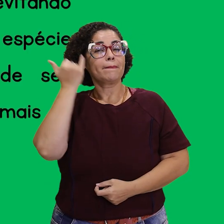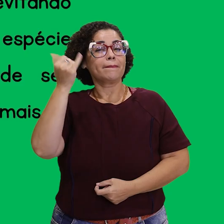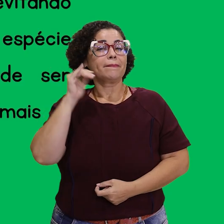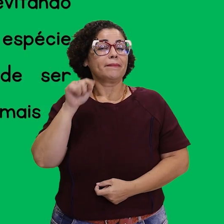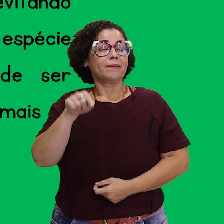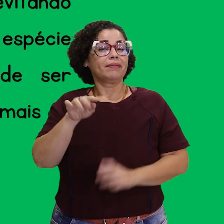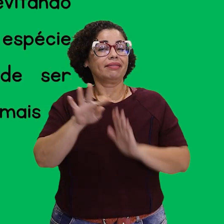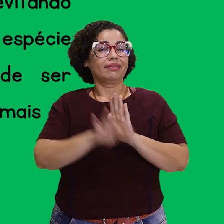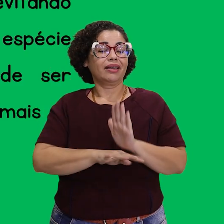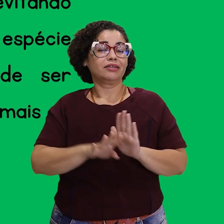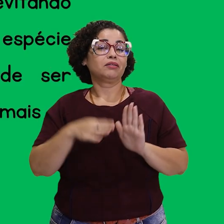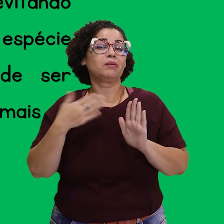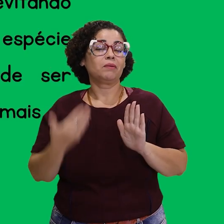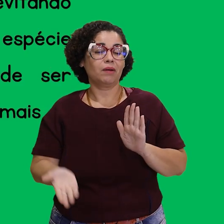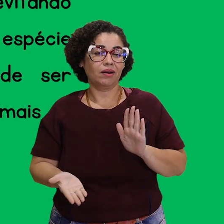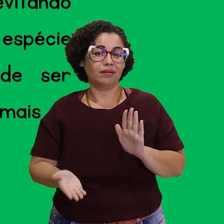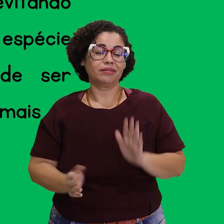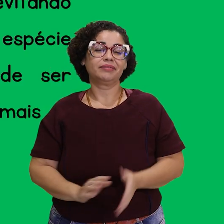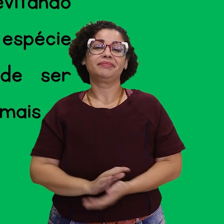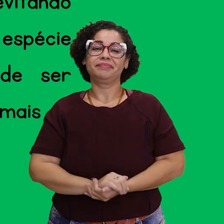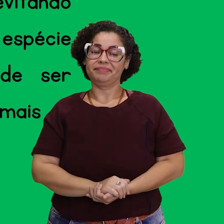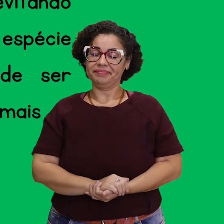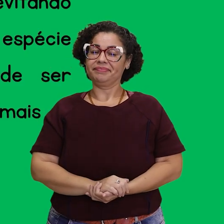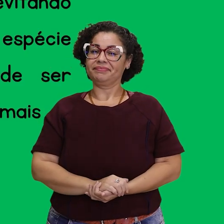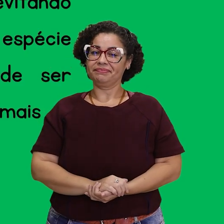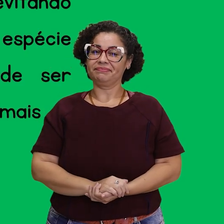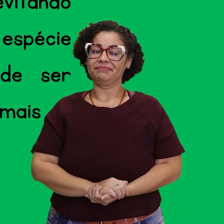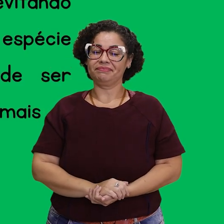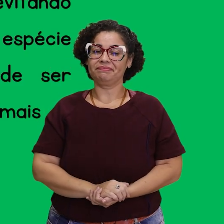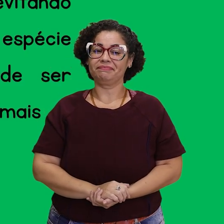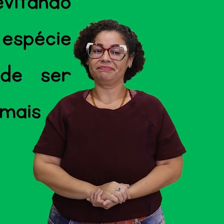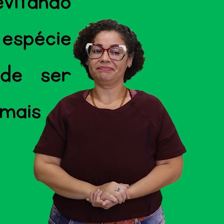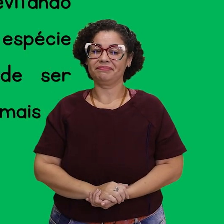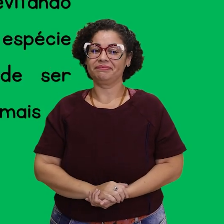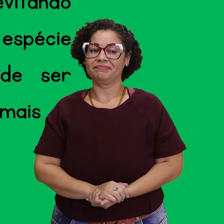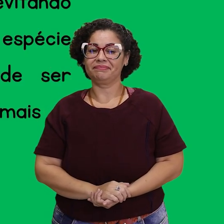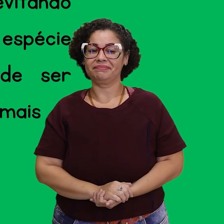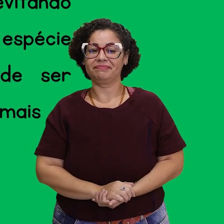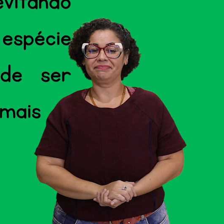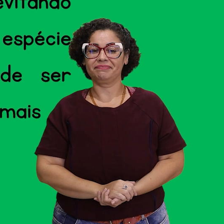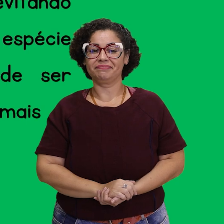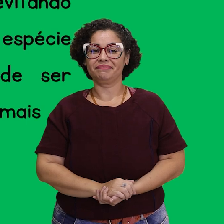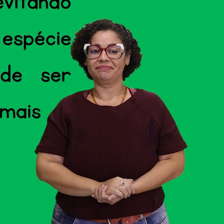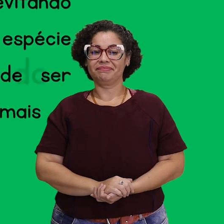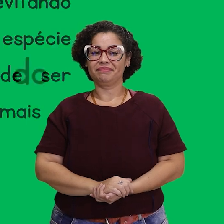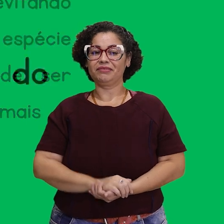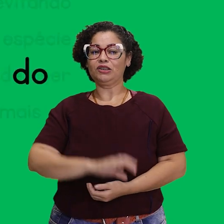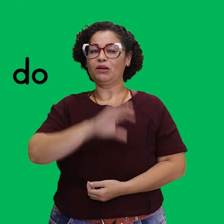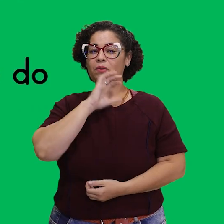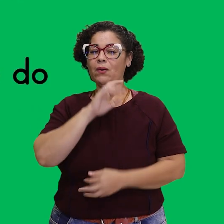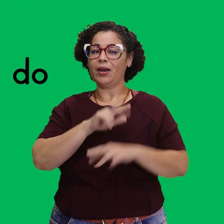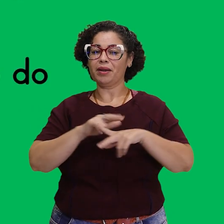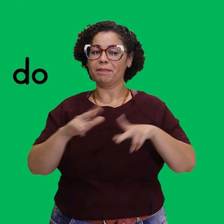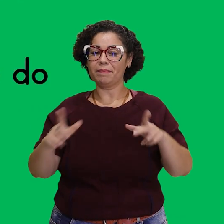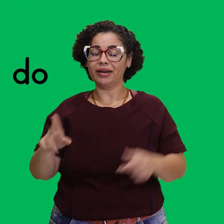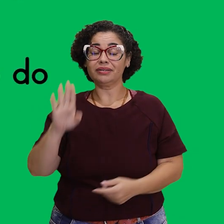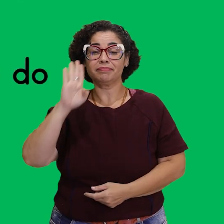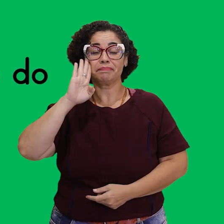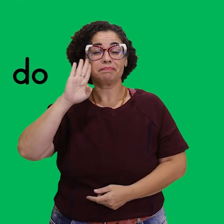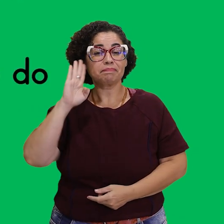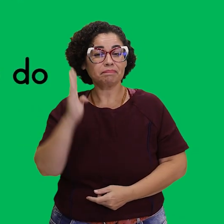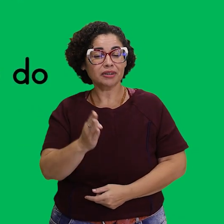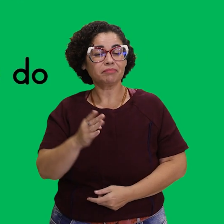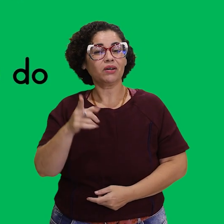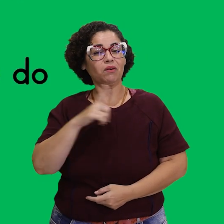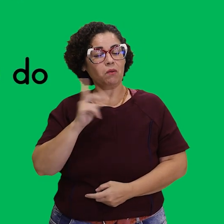acha que seria a ideia principal desse texto, pessoal? Vamos lá? 1, 2 e... Os animais